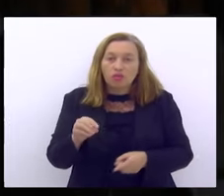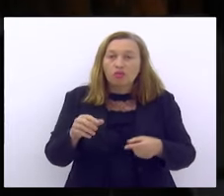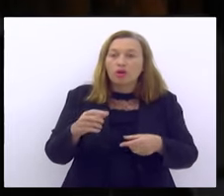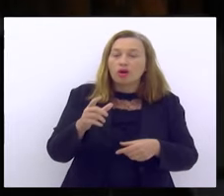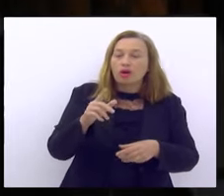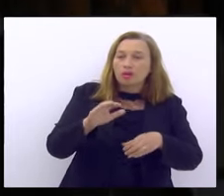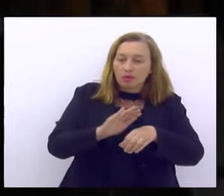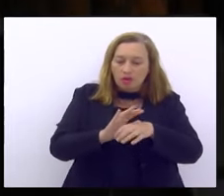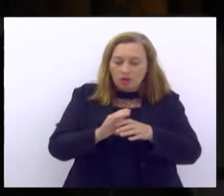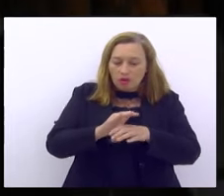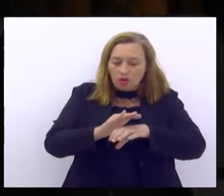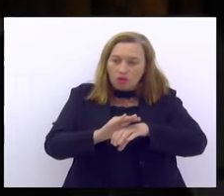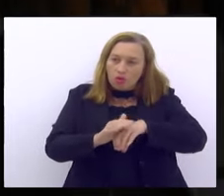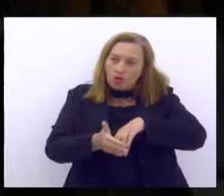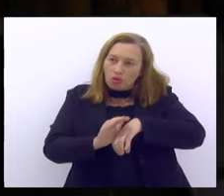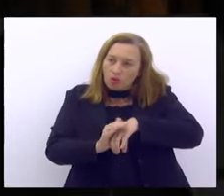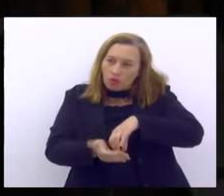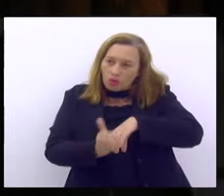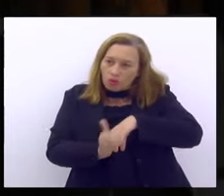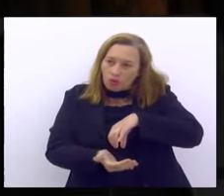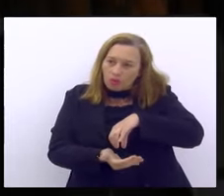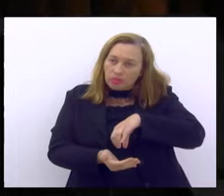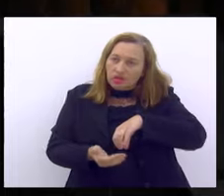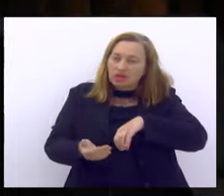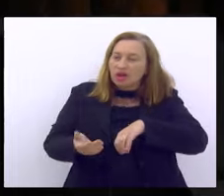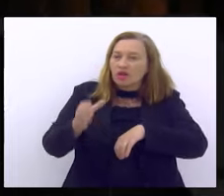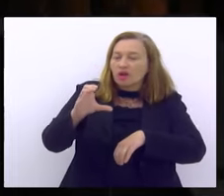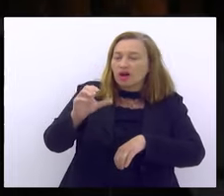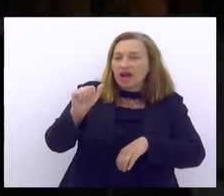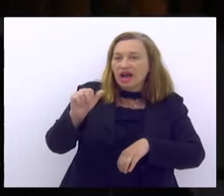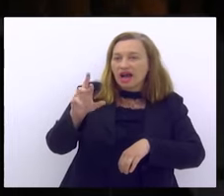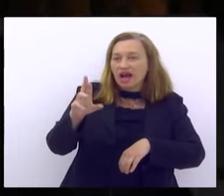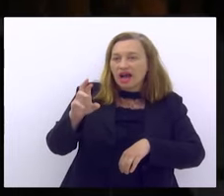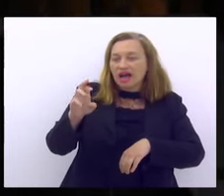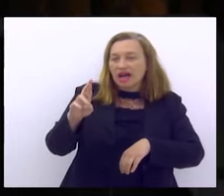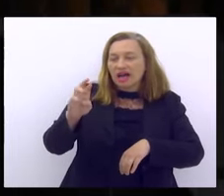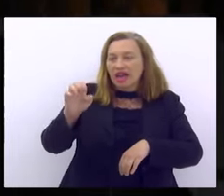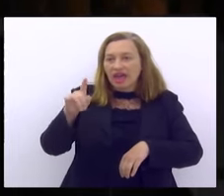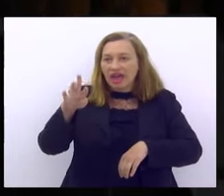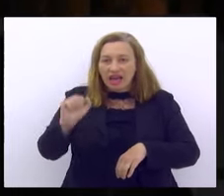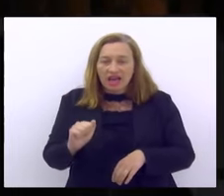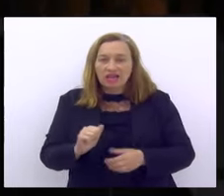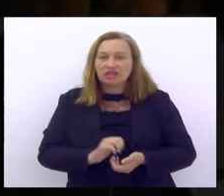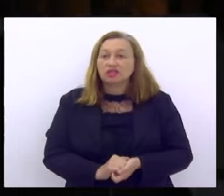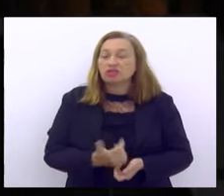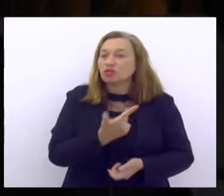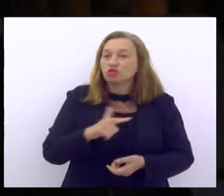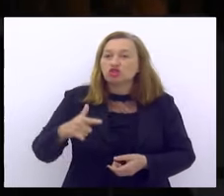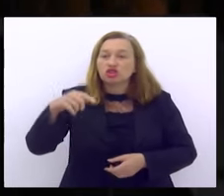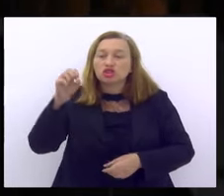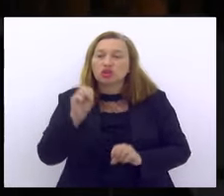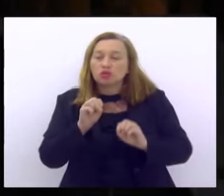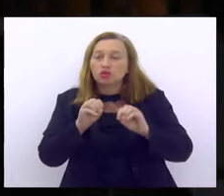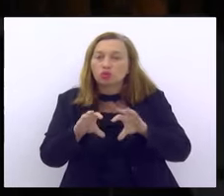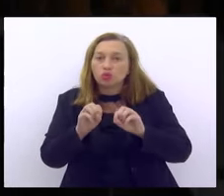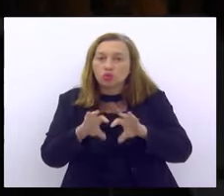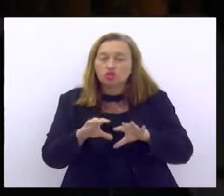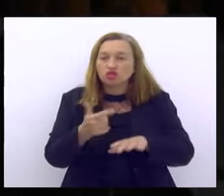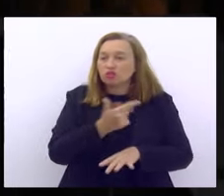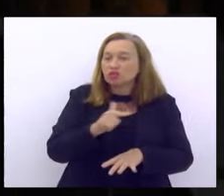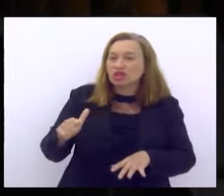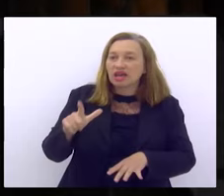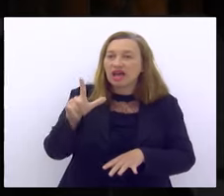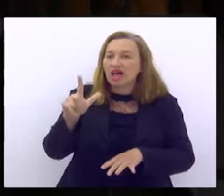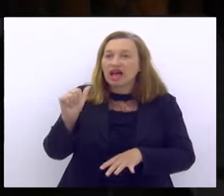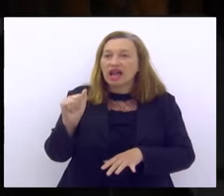careca, porque estavam trafegando, colocando em risco a vida das pessoas, porque não tinha luz, porque não tinha lanterna, porque não tinha luz